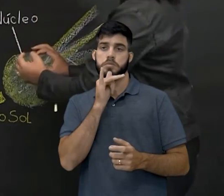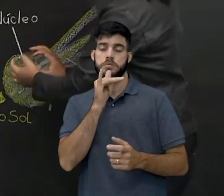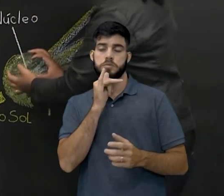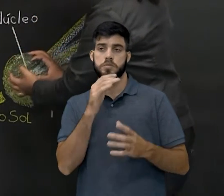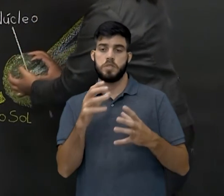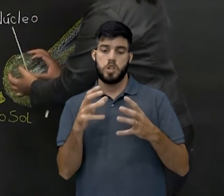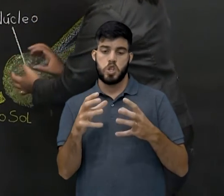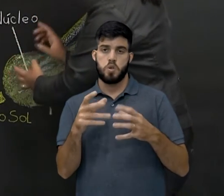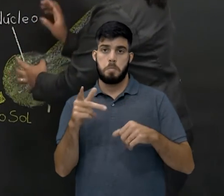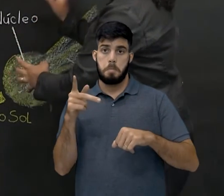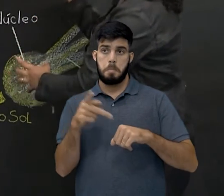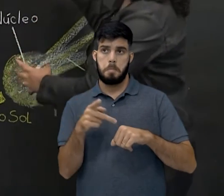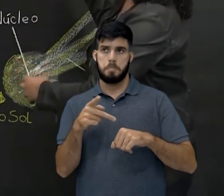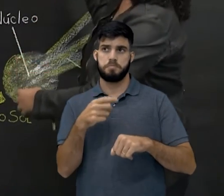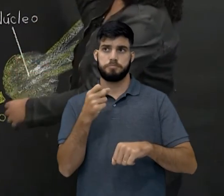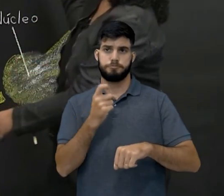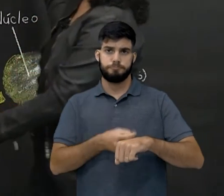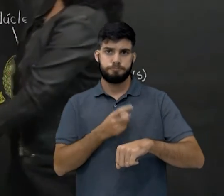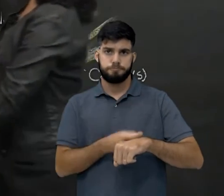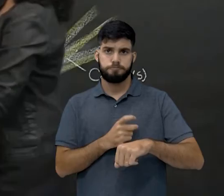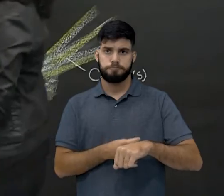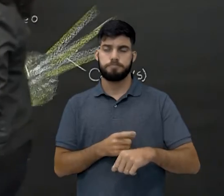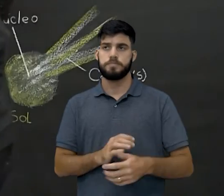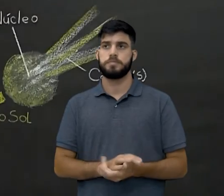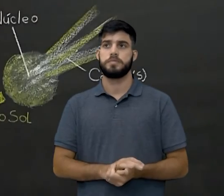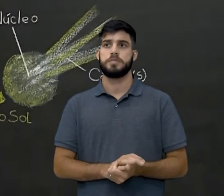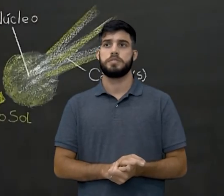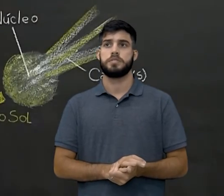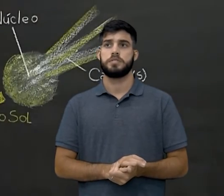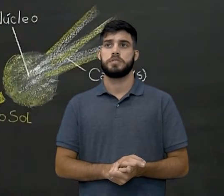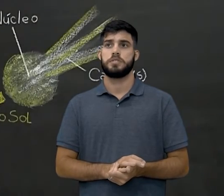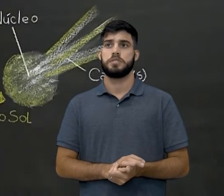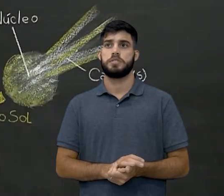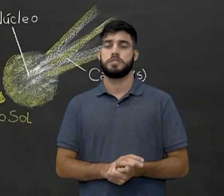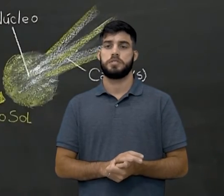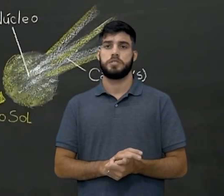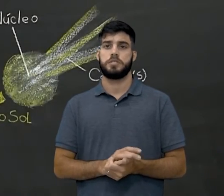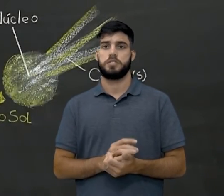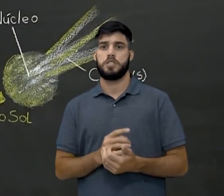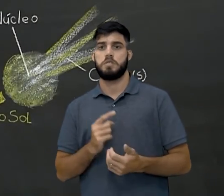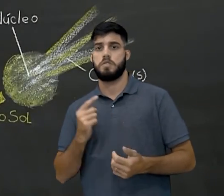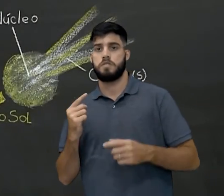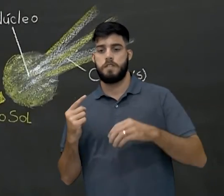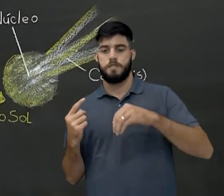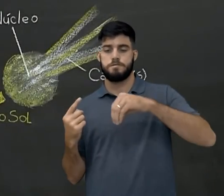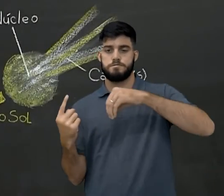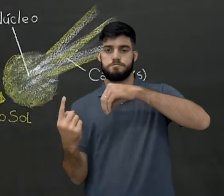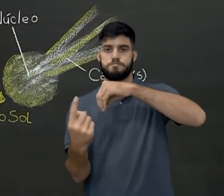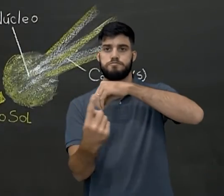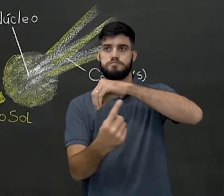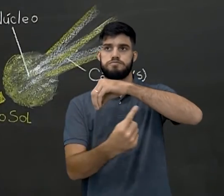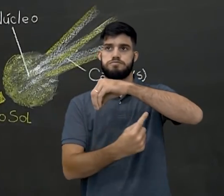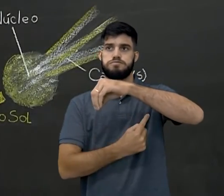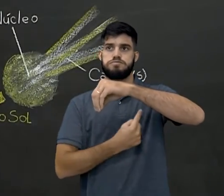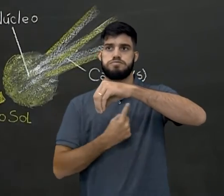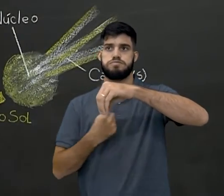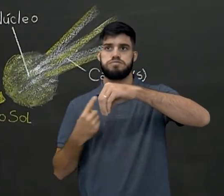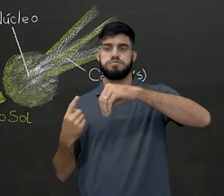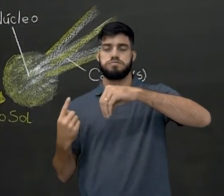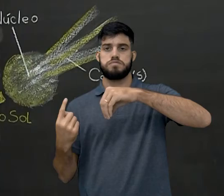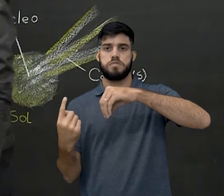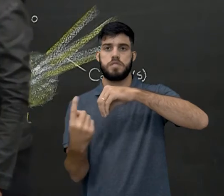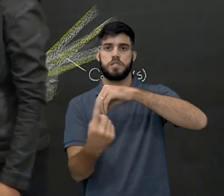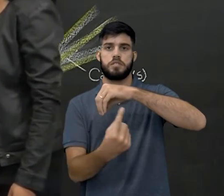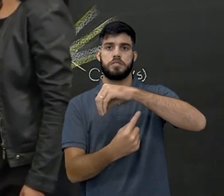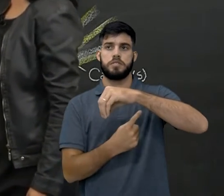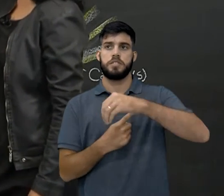sólido, porém eles vão circulando o sistema solar. Então, eles vão passar lá longe do Sol e vai